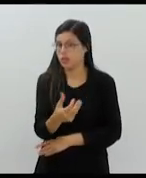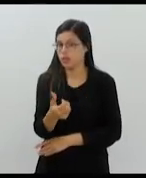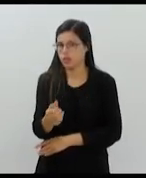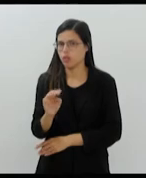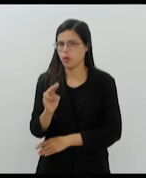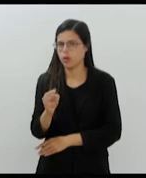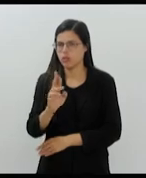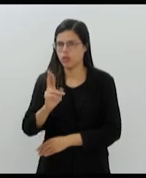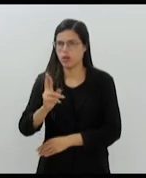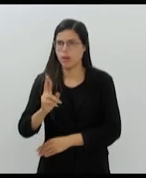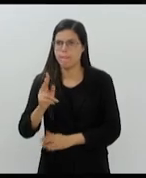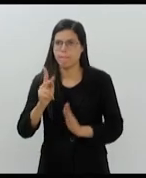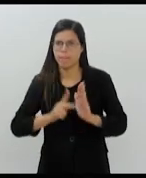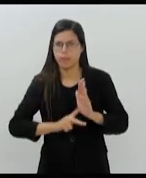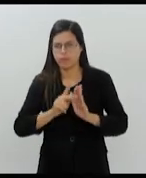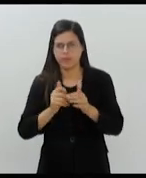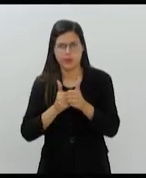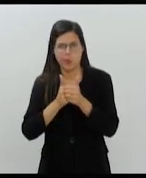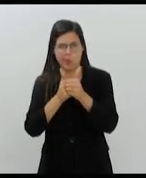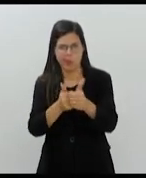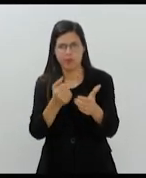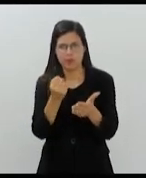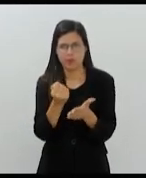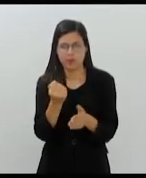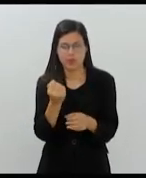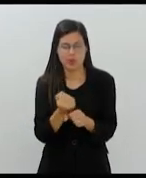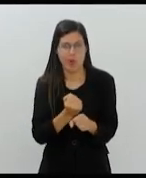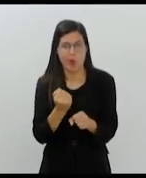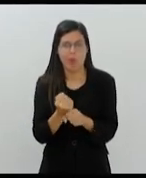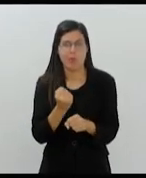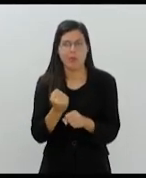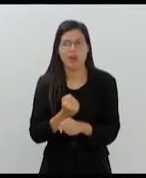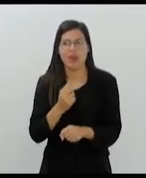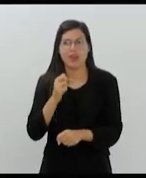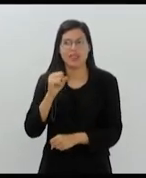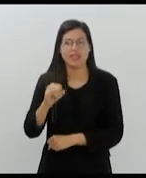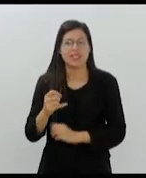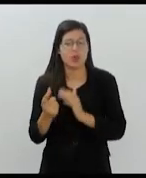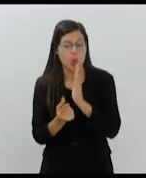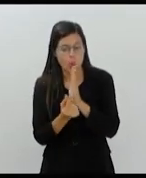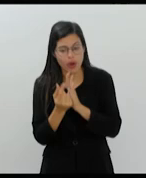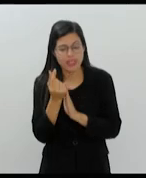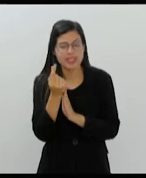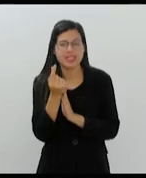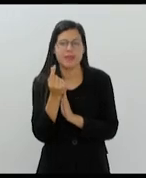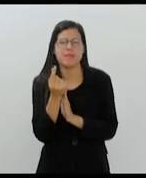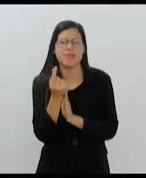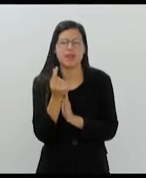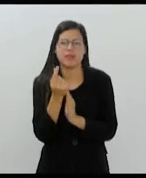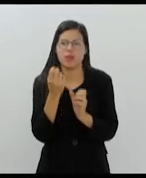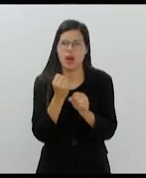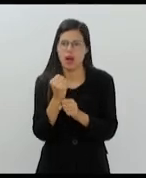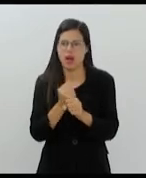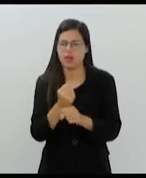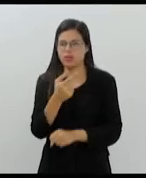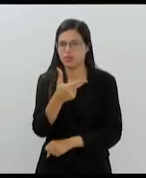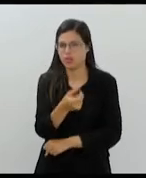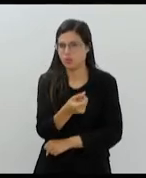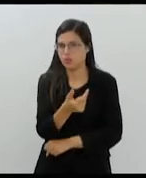para projeto e acompanhamento de obras, se o rombo do orçamento, repito, para 2025,